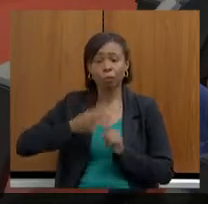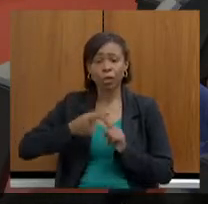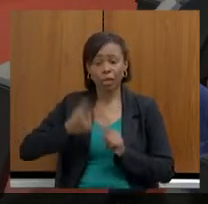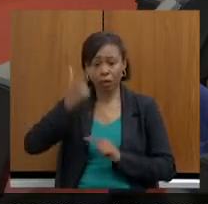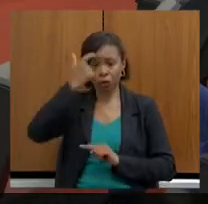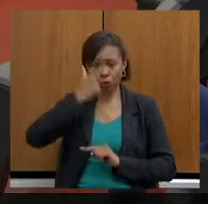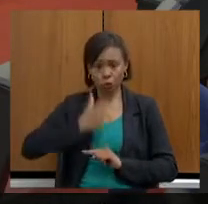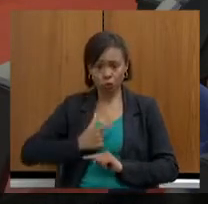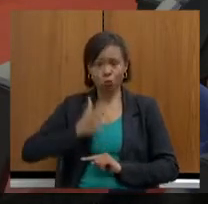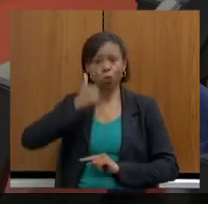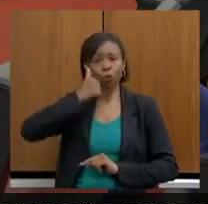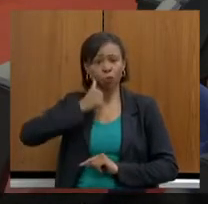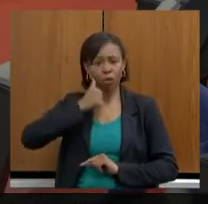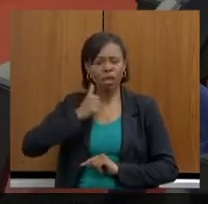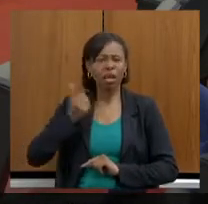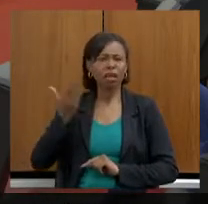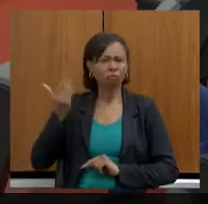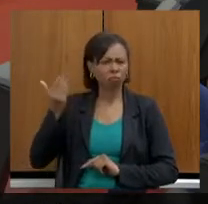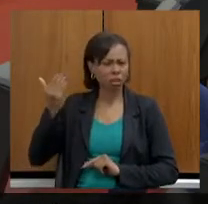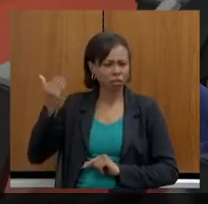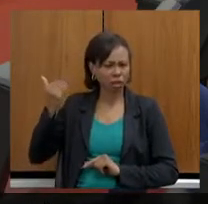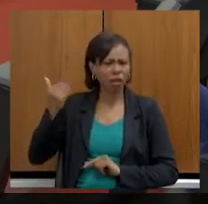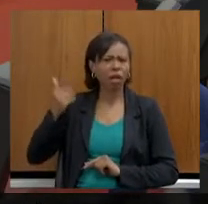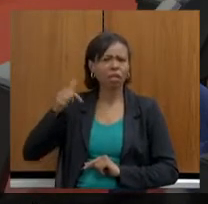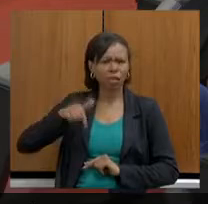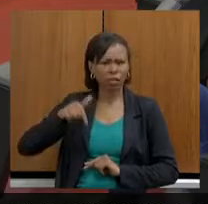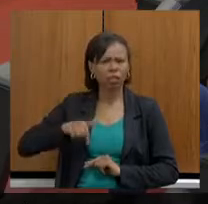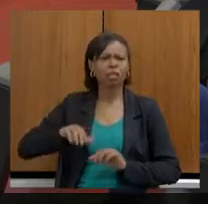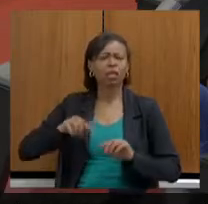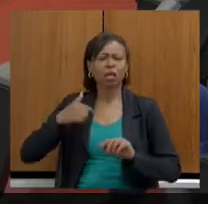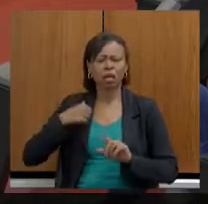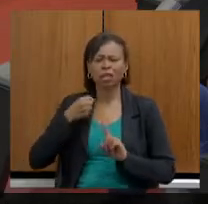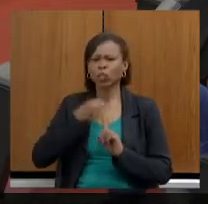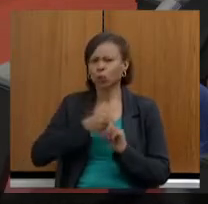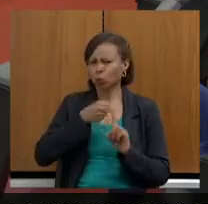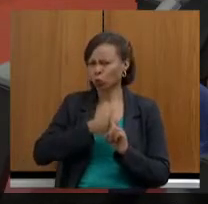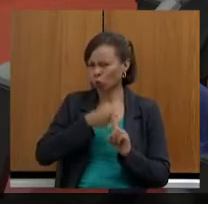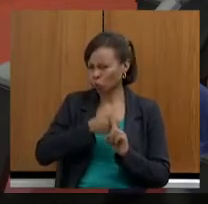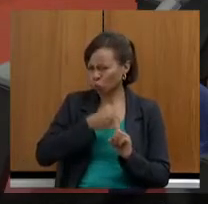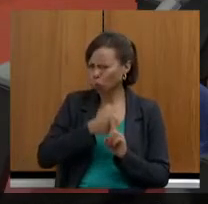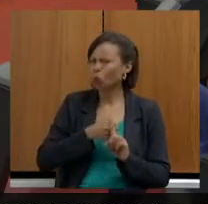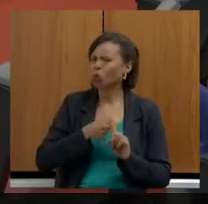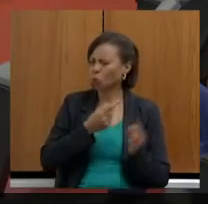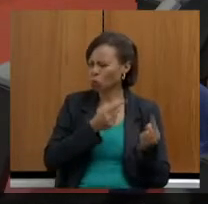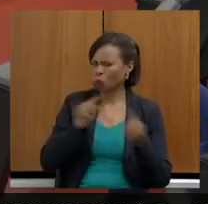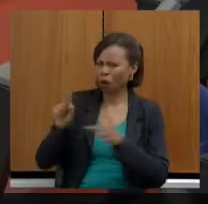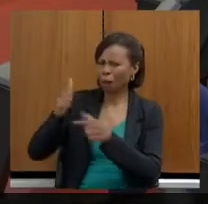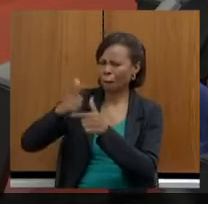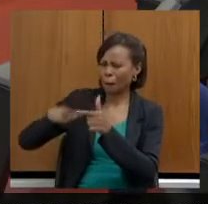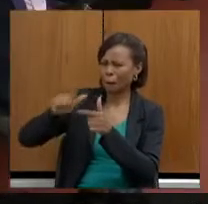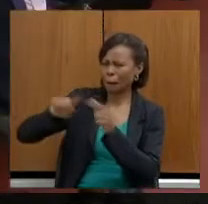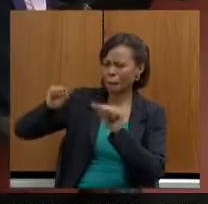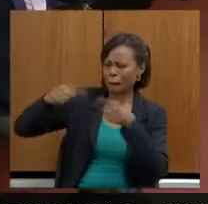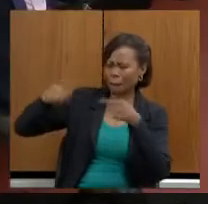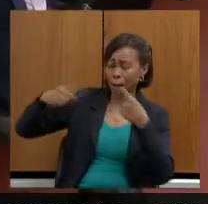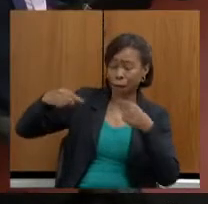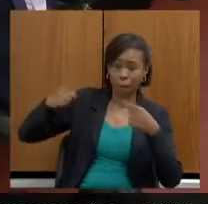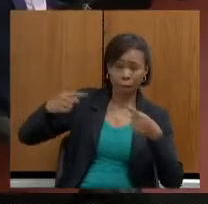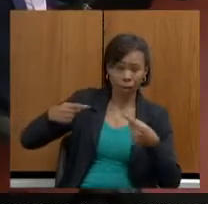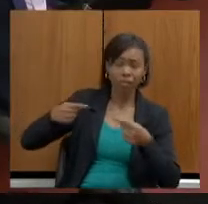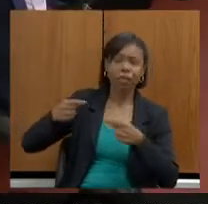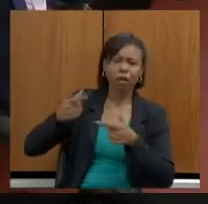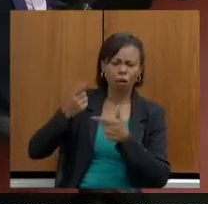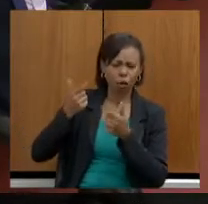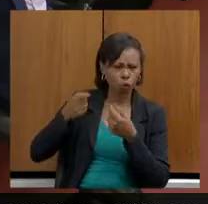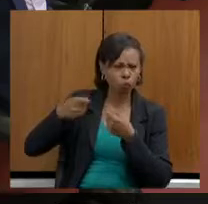veja outro mandato aqui nessa casa e luto quanto muitos muitos problemas e muitas retaliações e tem os líderes sempre